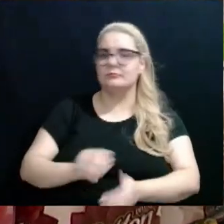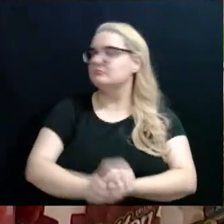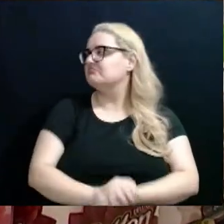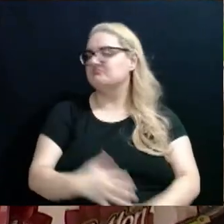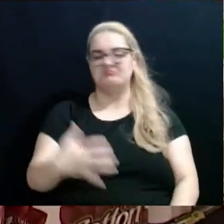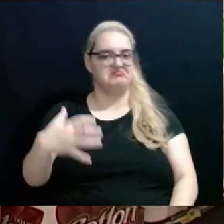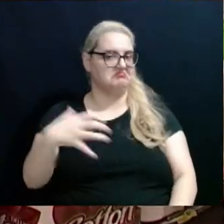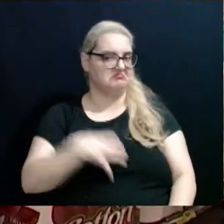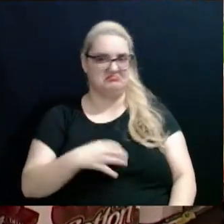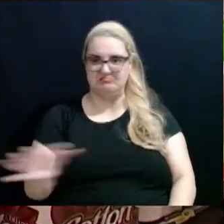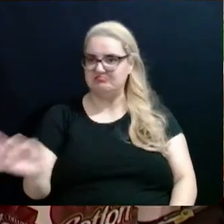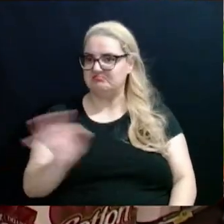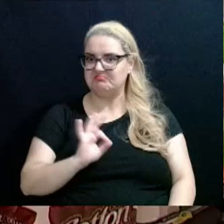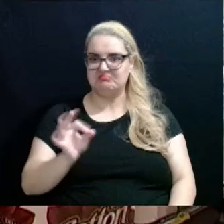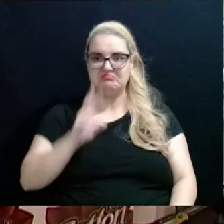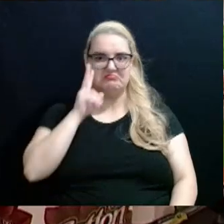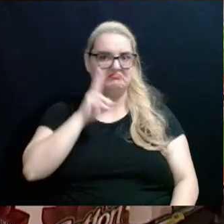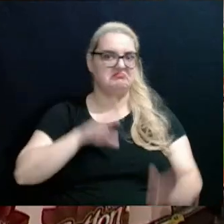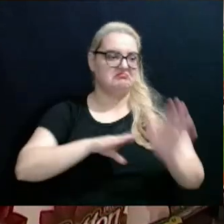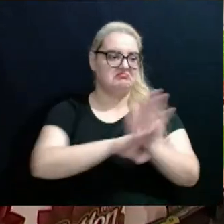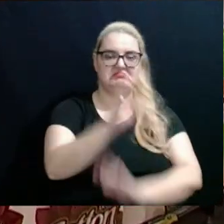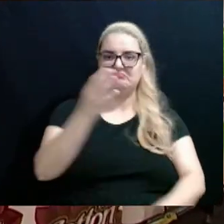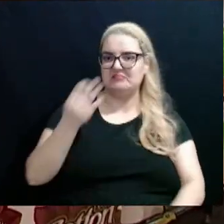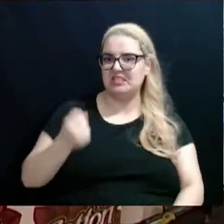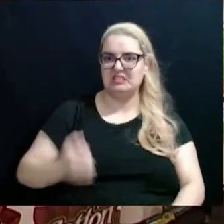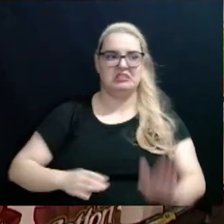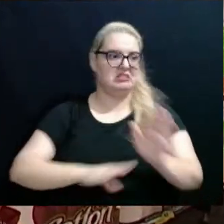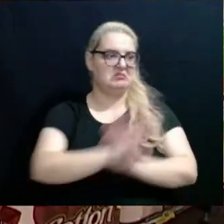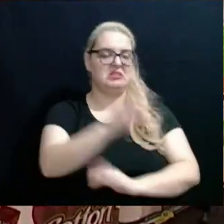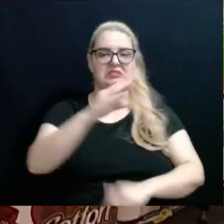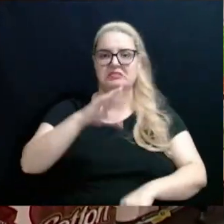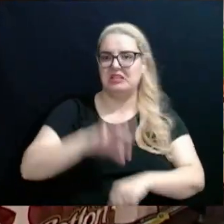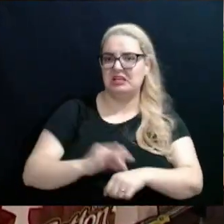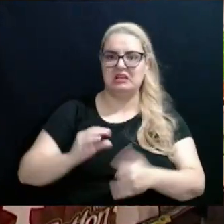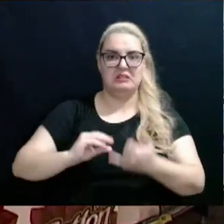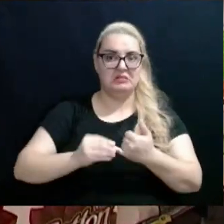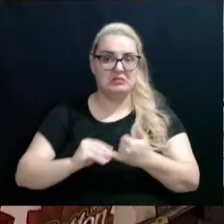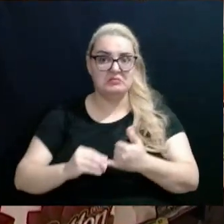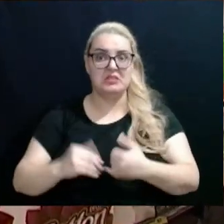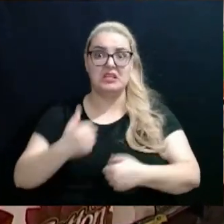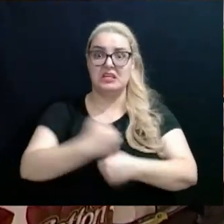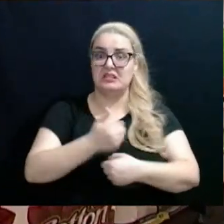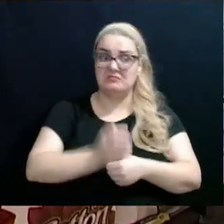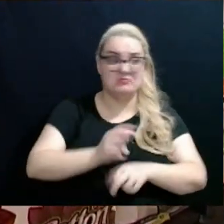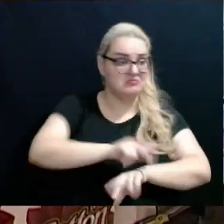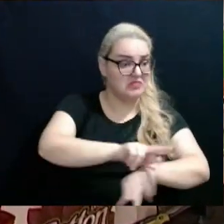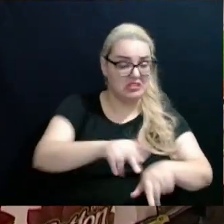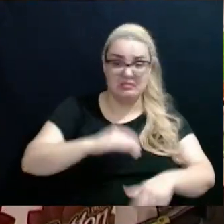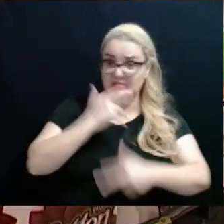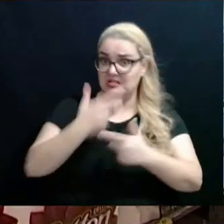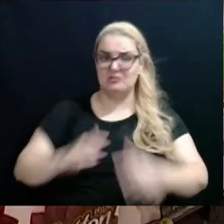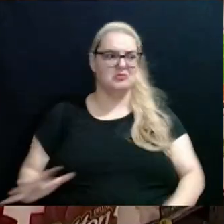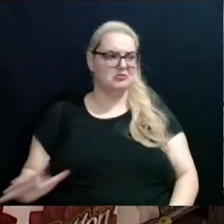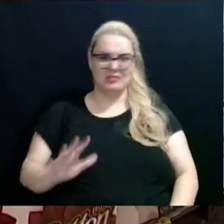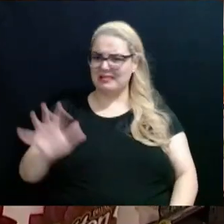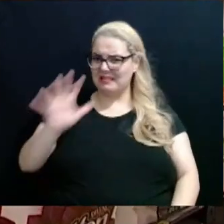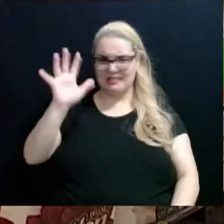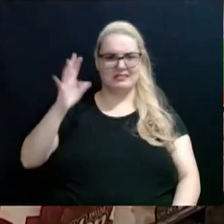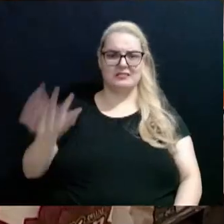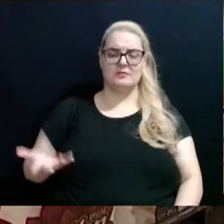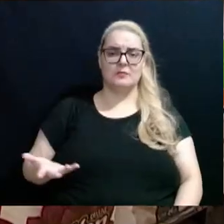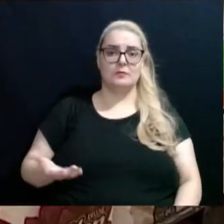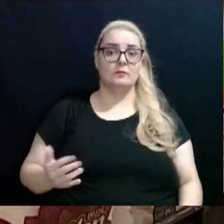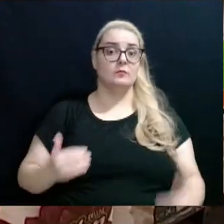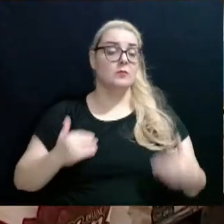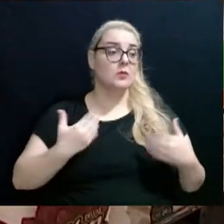vendo aumento do leite, aumento da carne, feijão, legumes, frutas, tudo alto. Qual é o